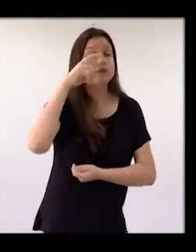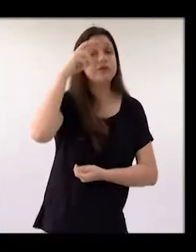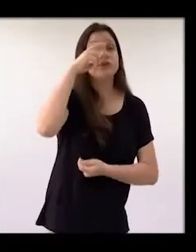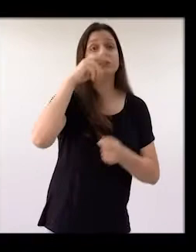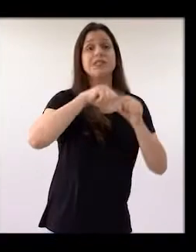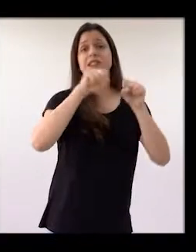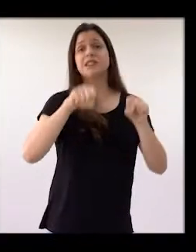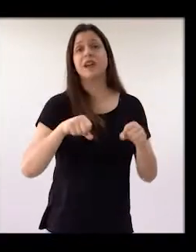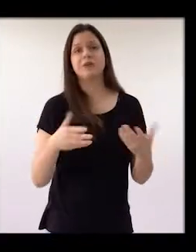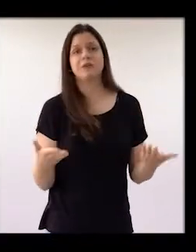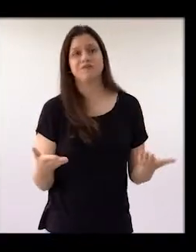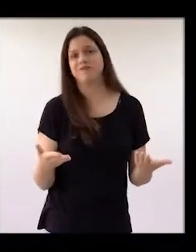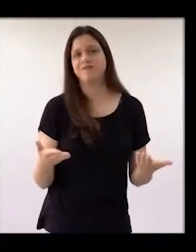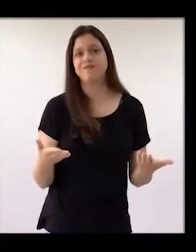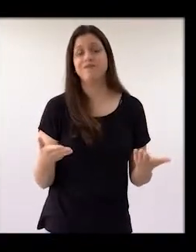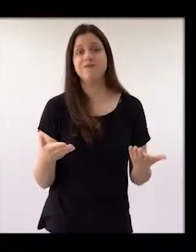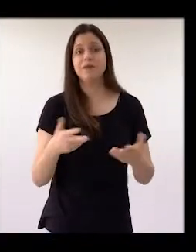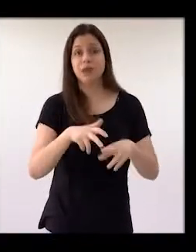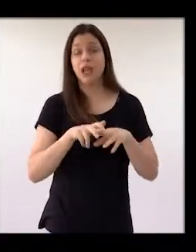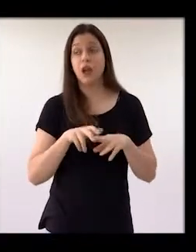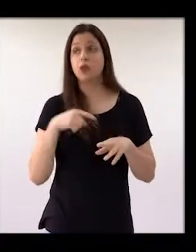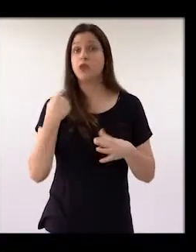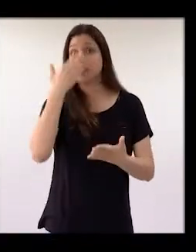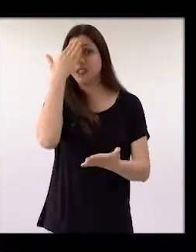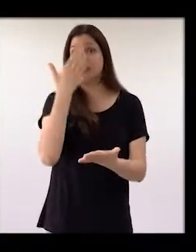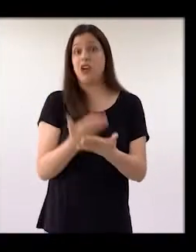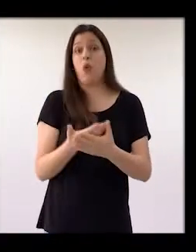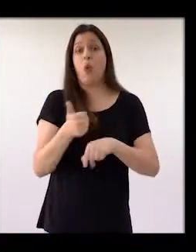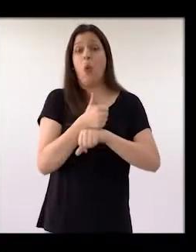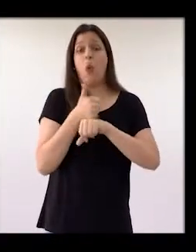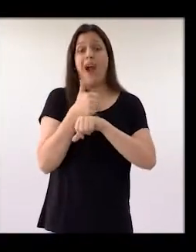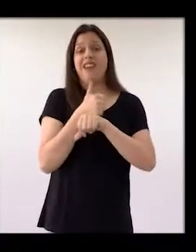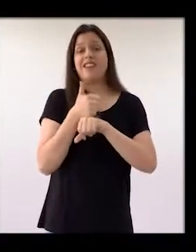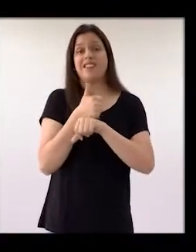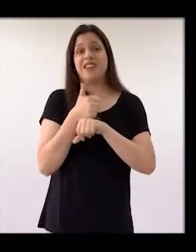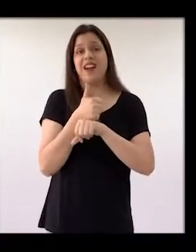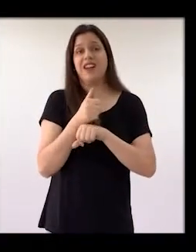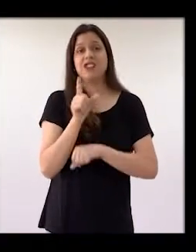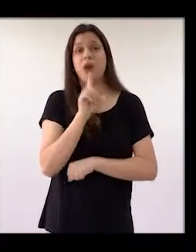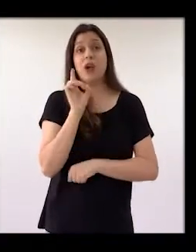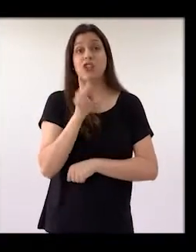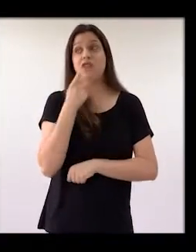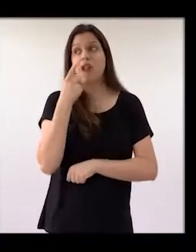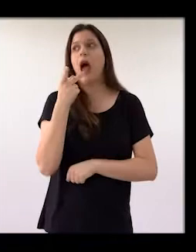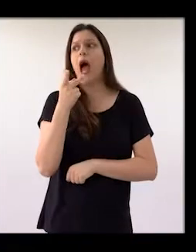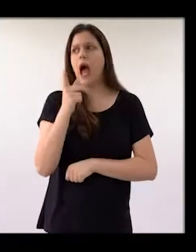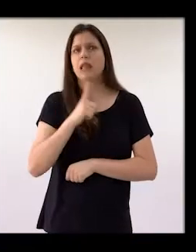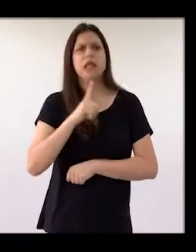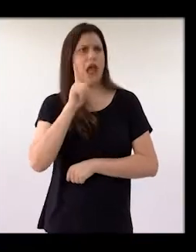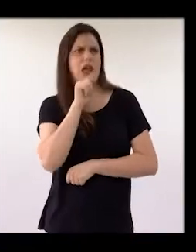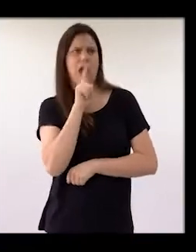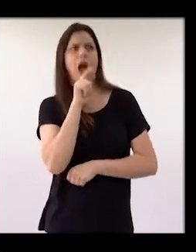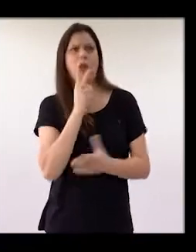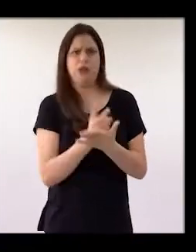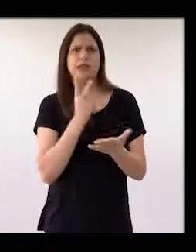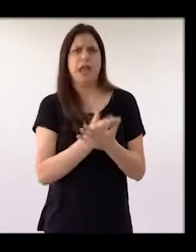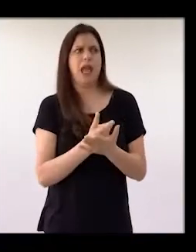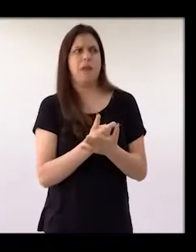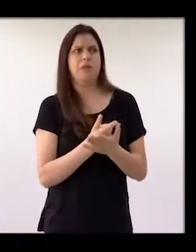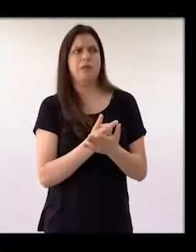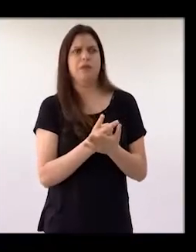monitorando esse sistema, né, não estou fazendo uma boa gestão. Então, a gente acredita que a qualidade não é só disponibilizar esse volume à população, é